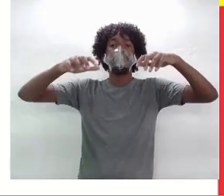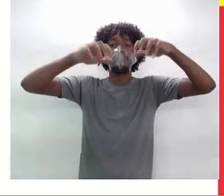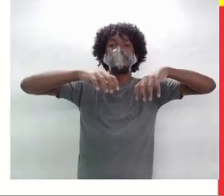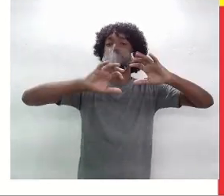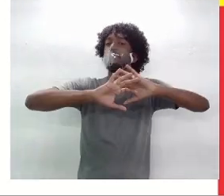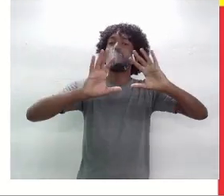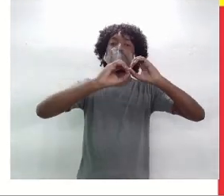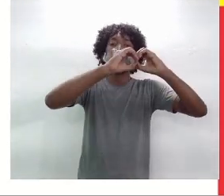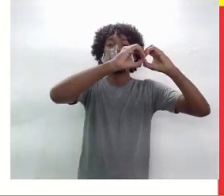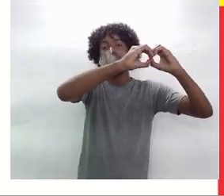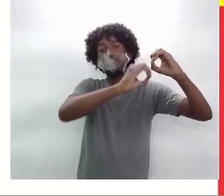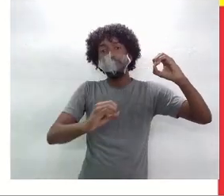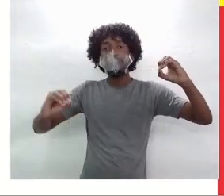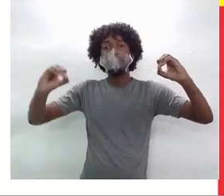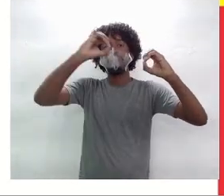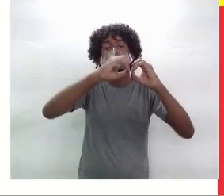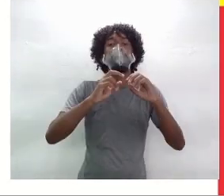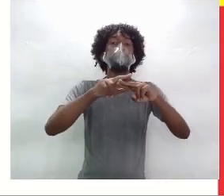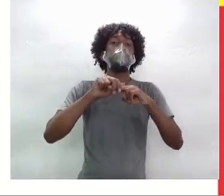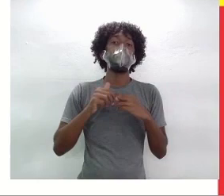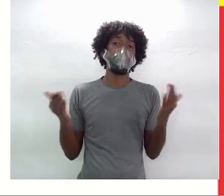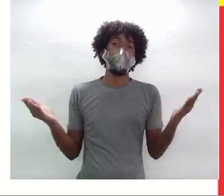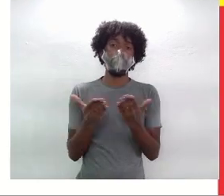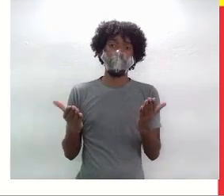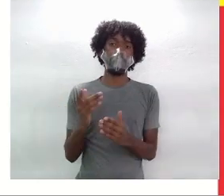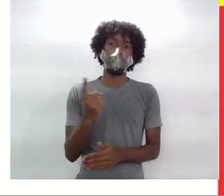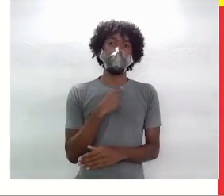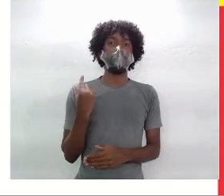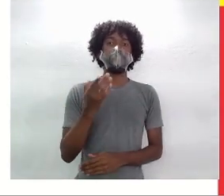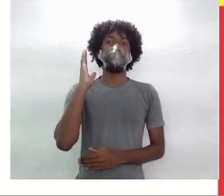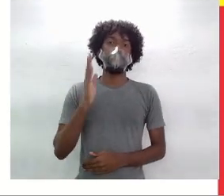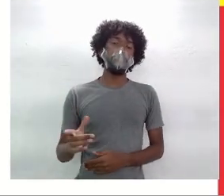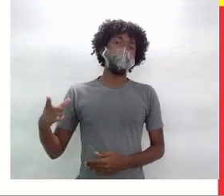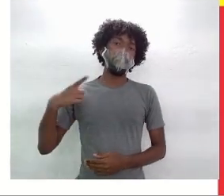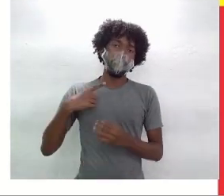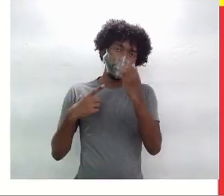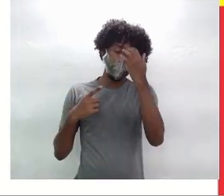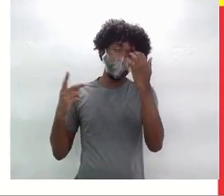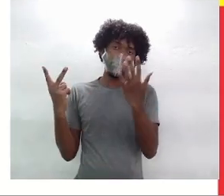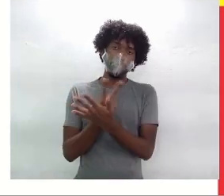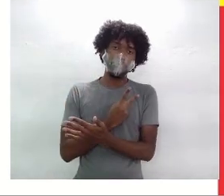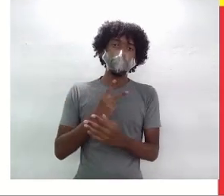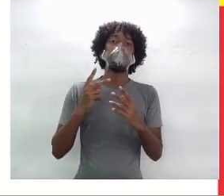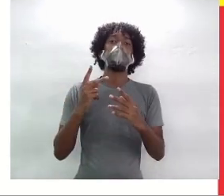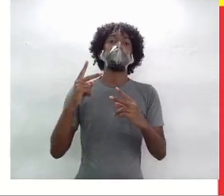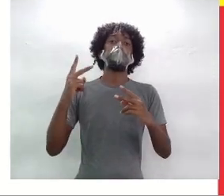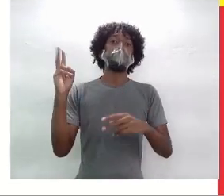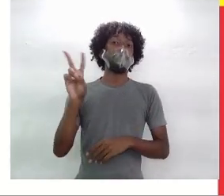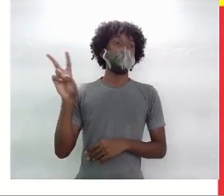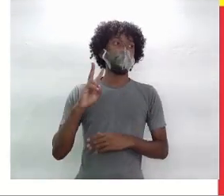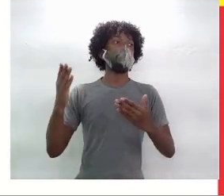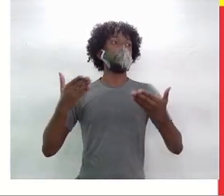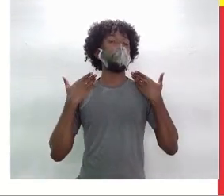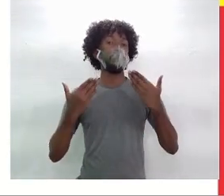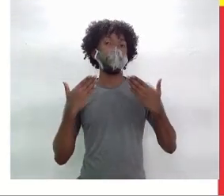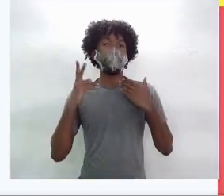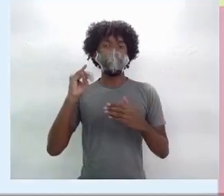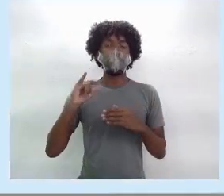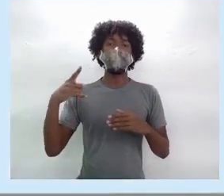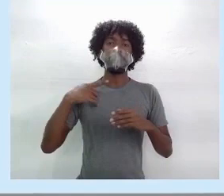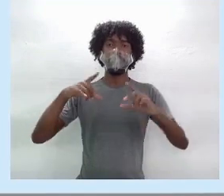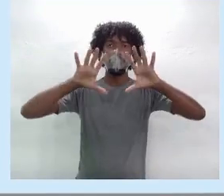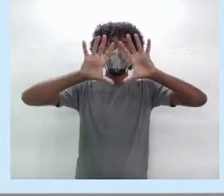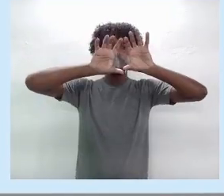que nós estamos passando hoje, que já é a questão aí do verão, você vê lá a formação